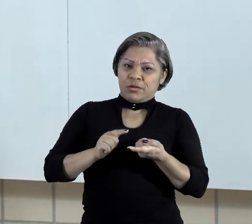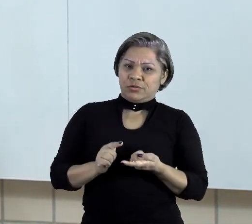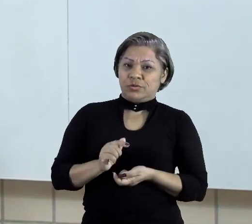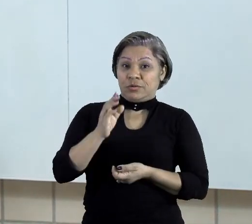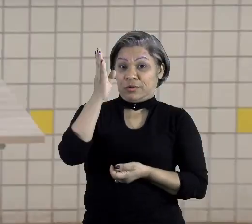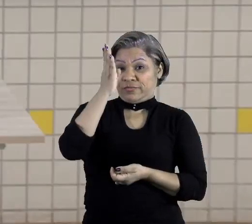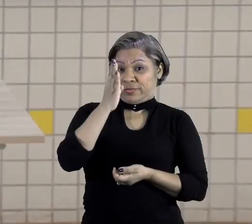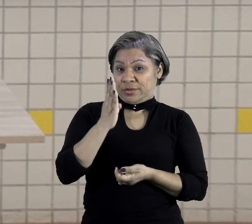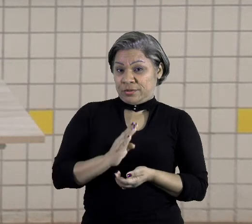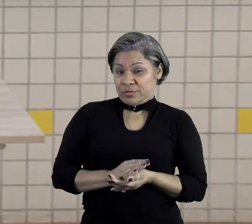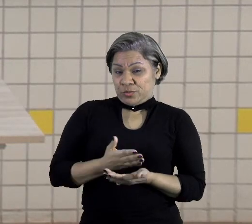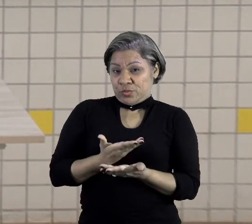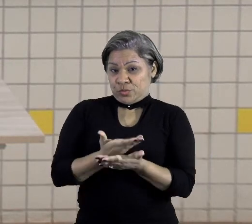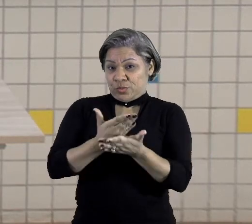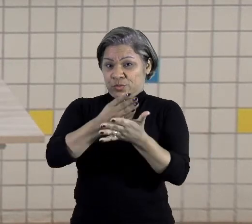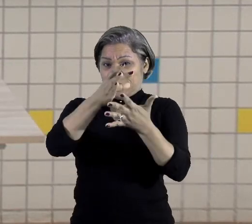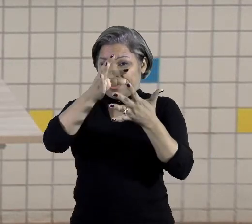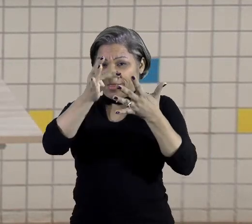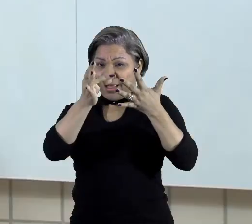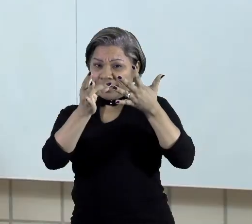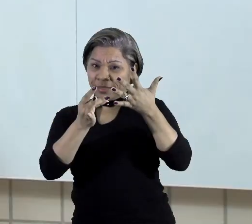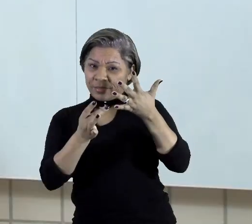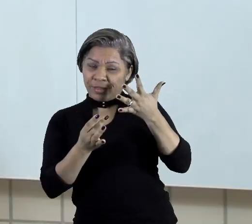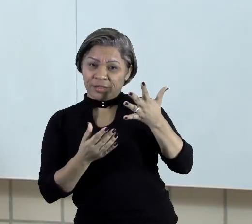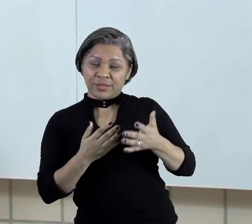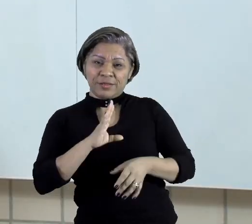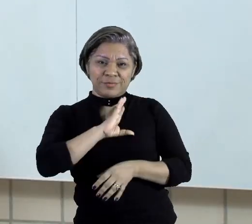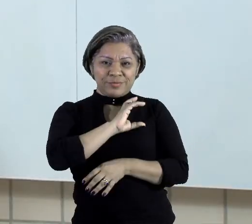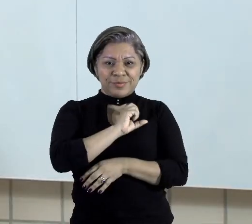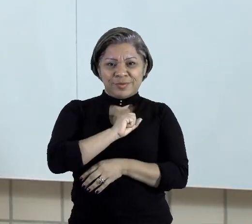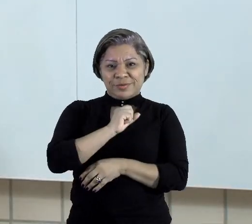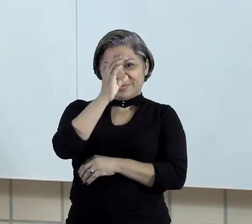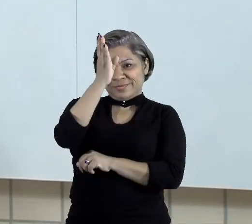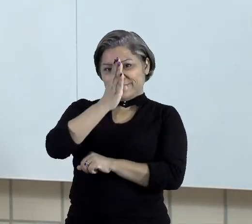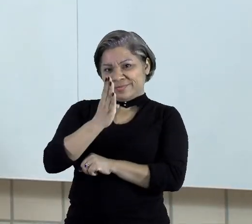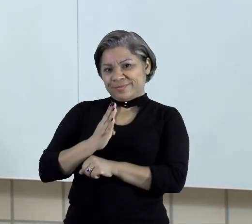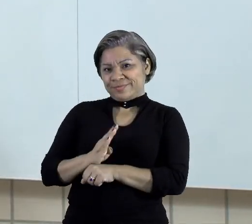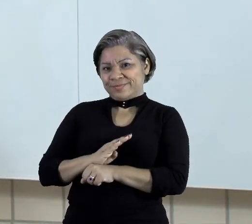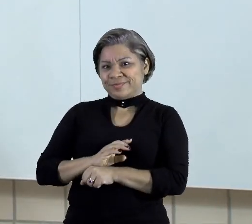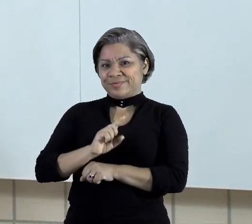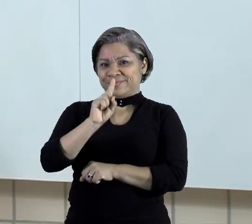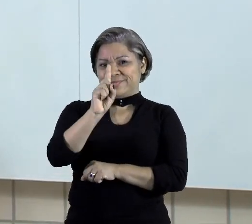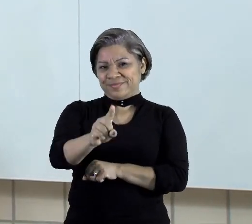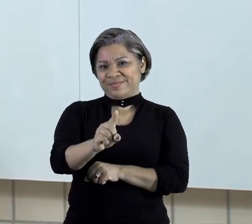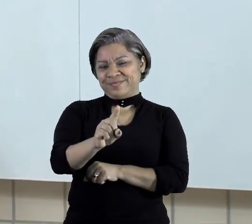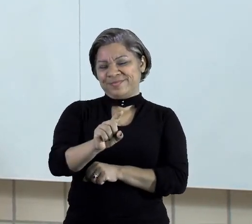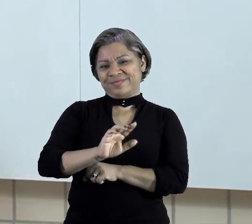detalhe do nosso querido Brasil. Para você, até a próxima.